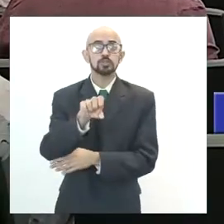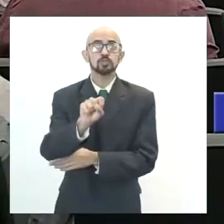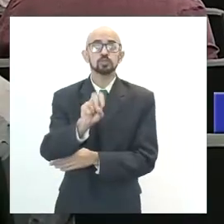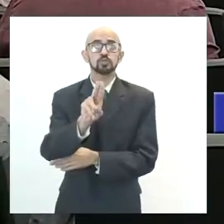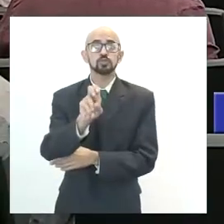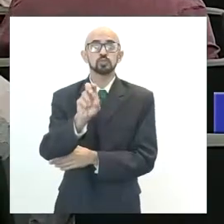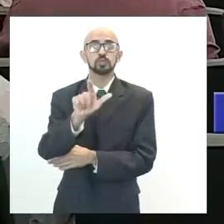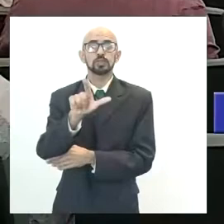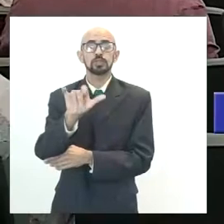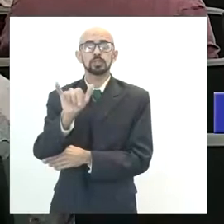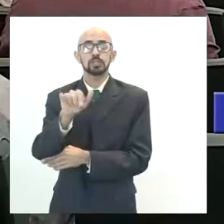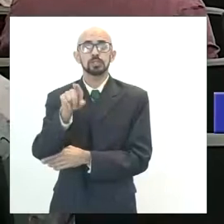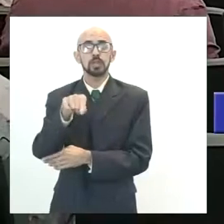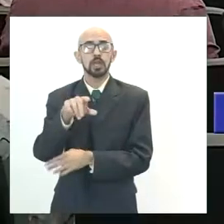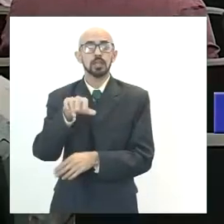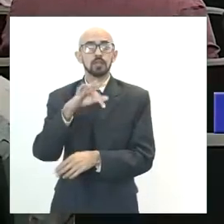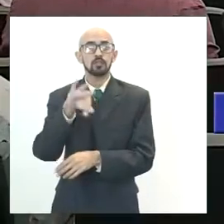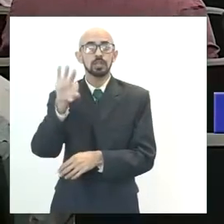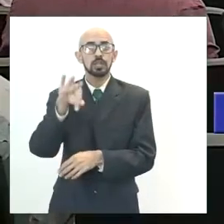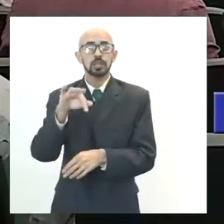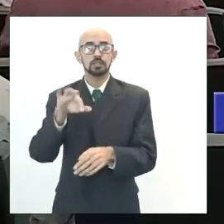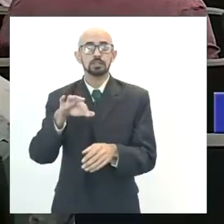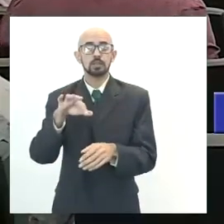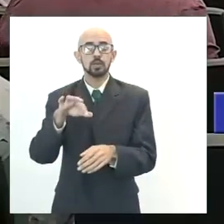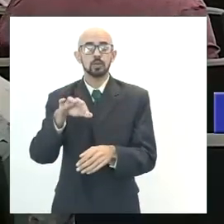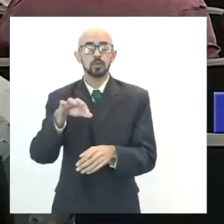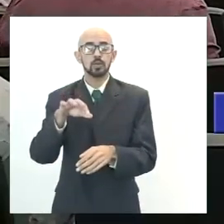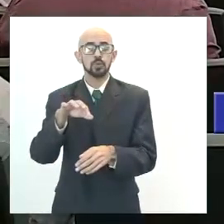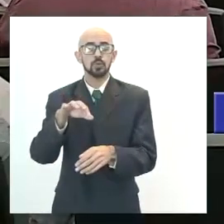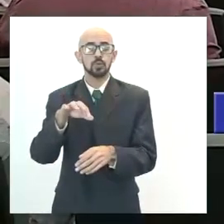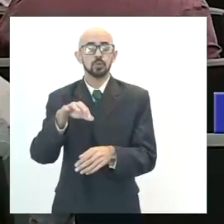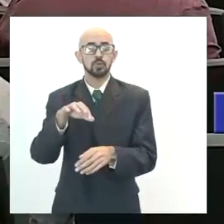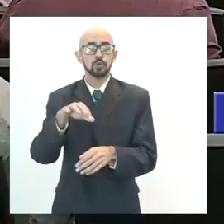Federação dos servidores públicos do Rio de Janeiro não